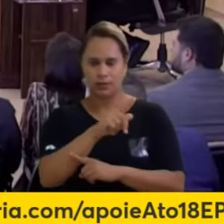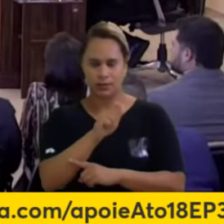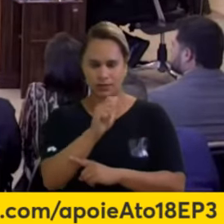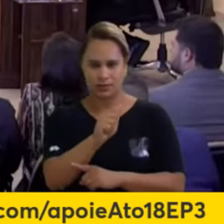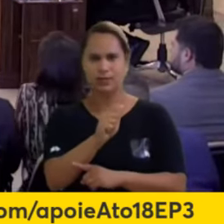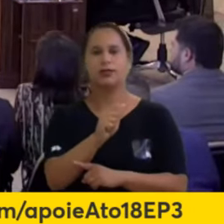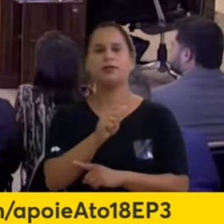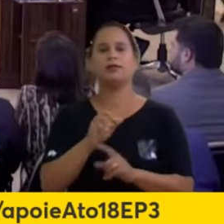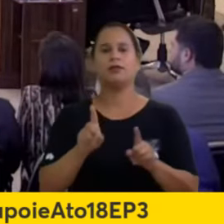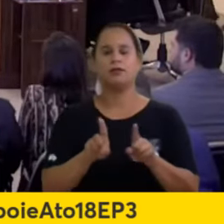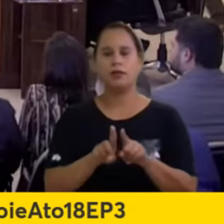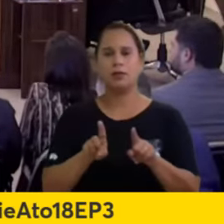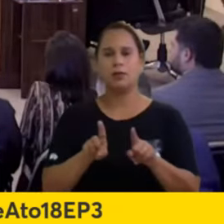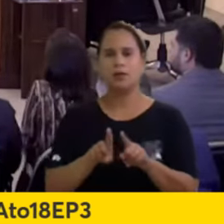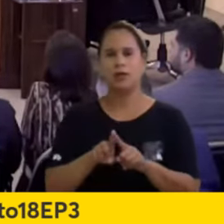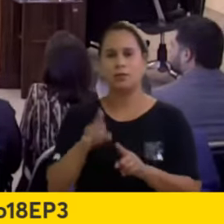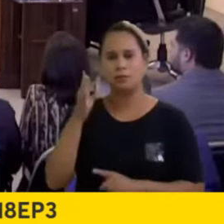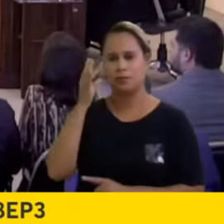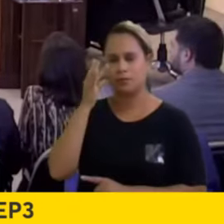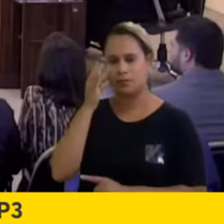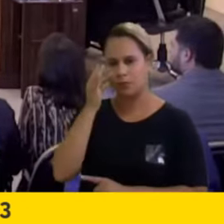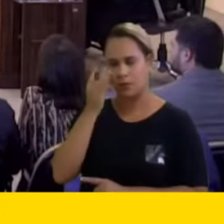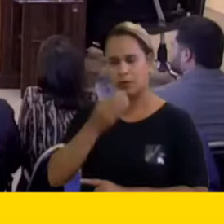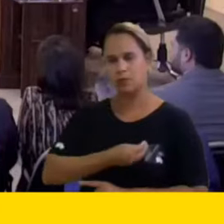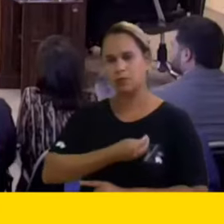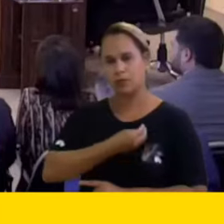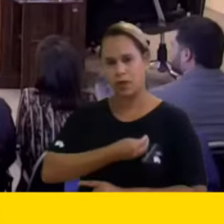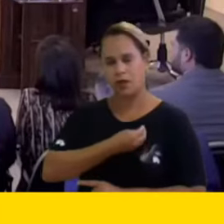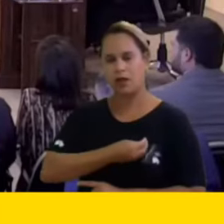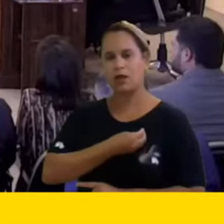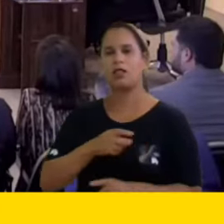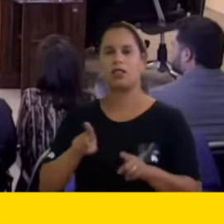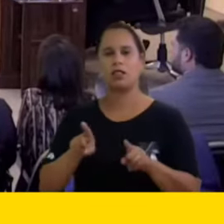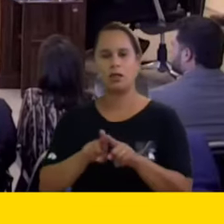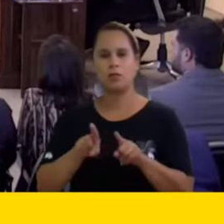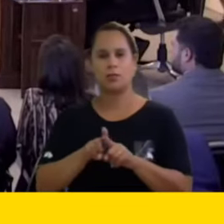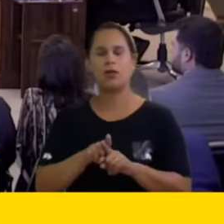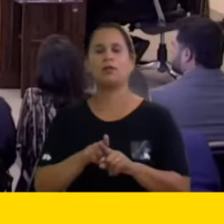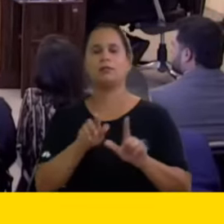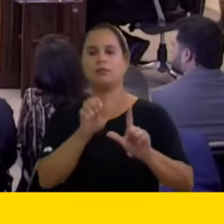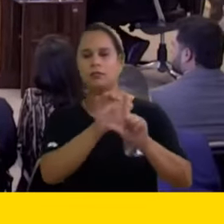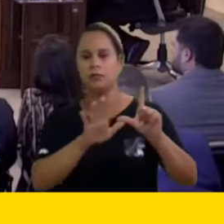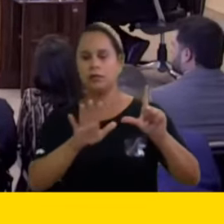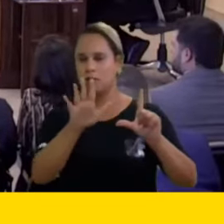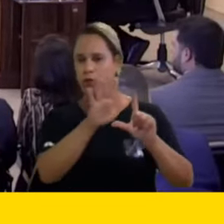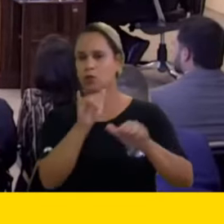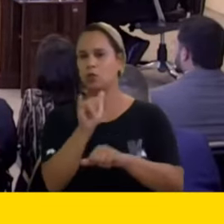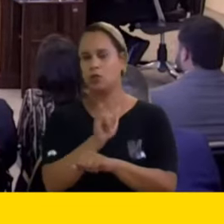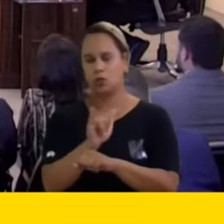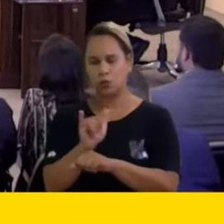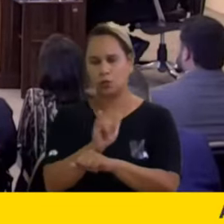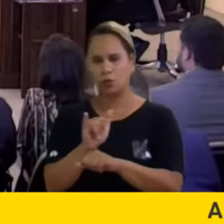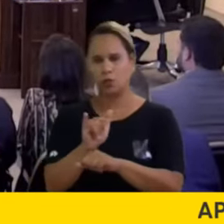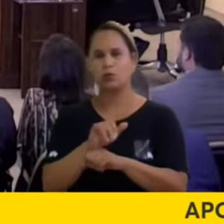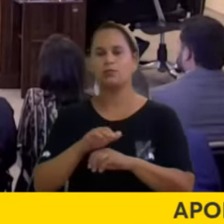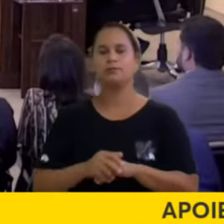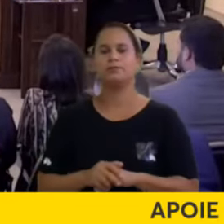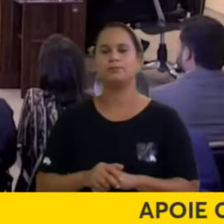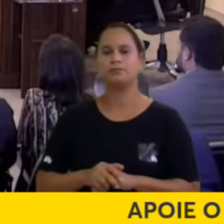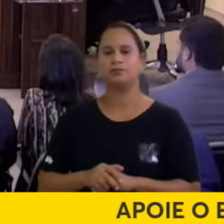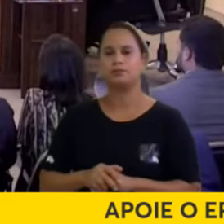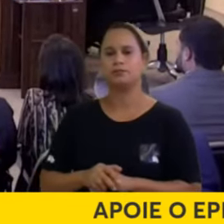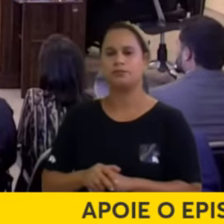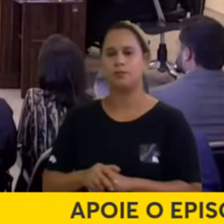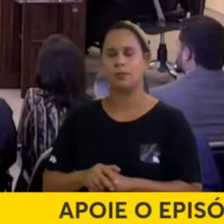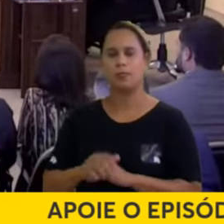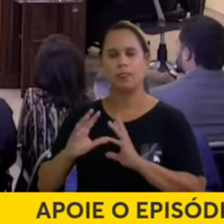e pela plataforma de YouTube aos membros e membra da corte ministéri público